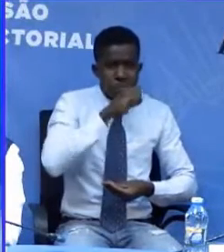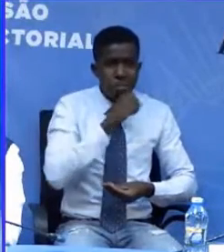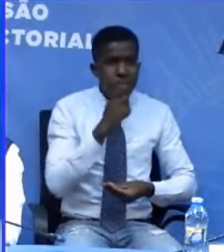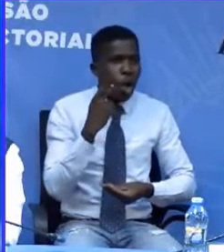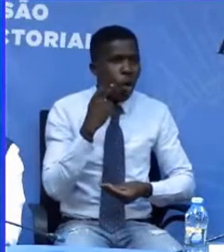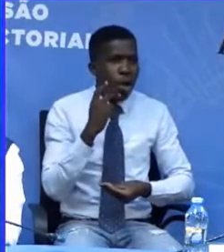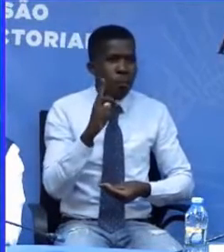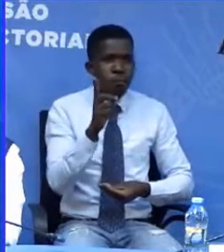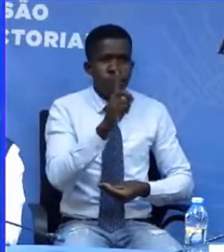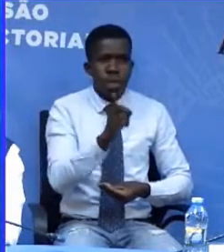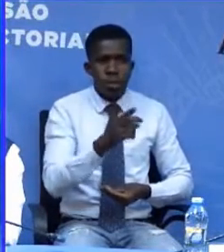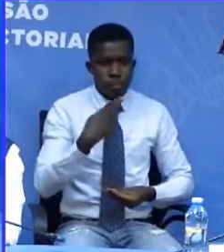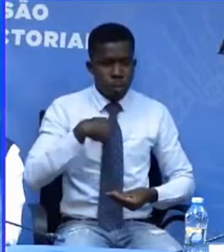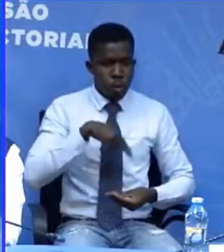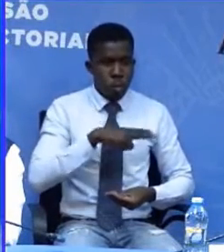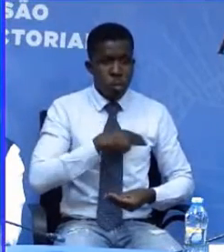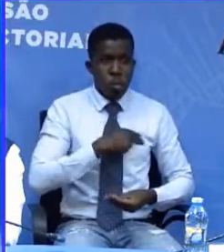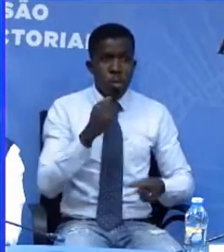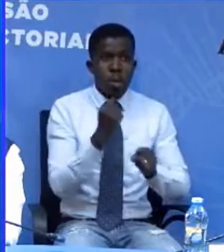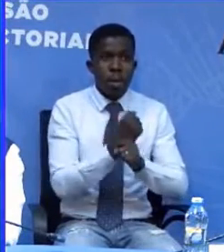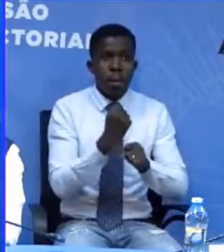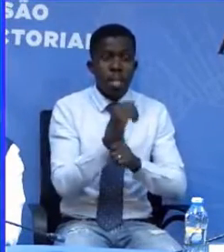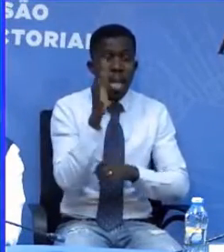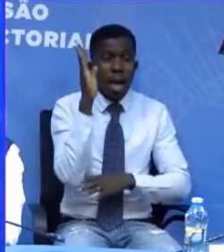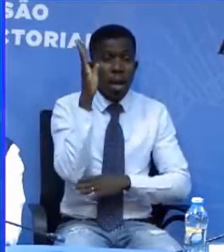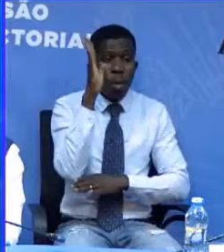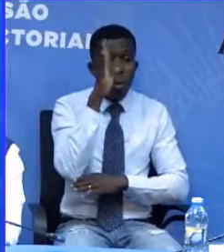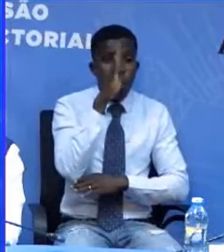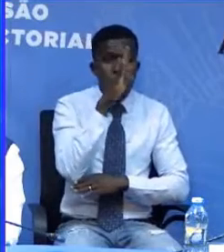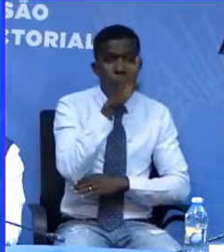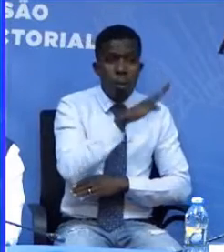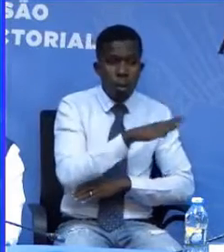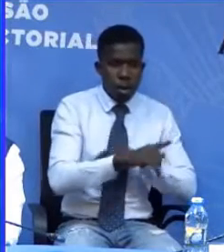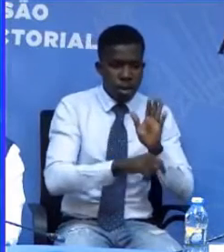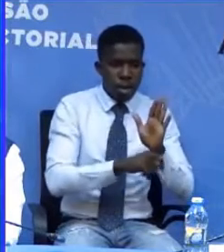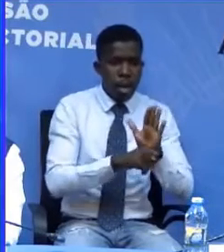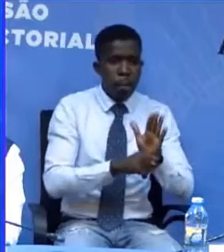estamos a trabalhar sem tréguas, estamos aqui hoje